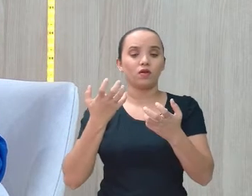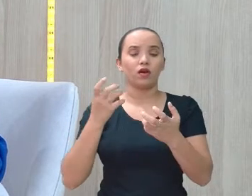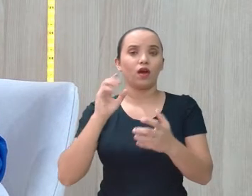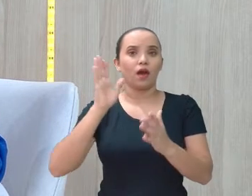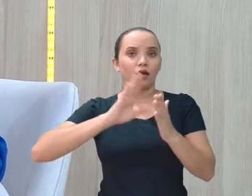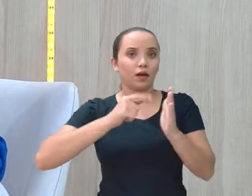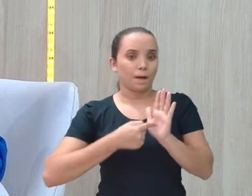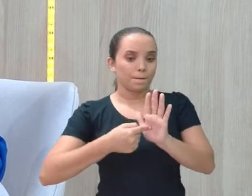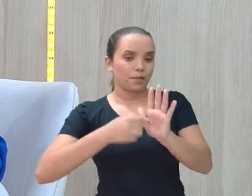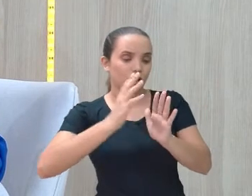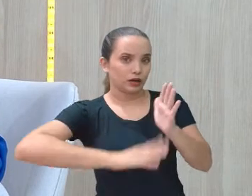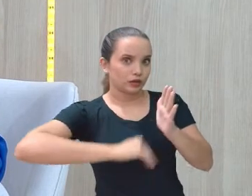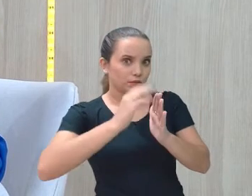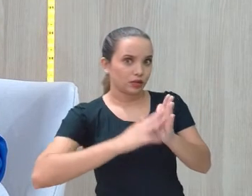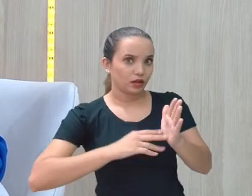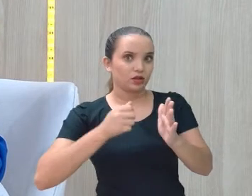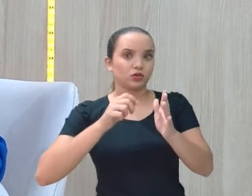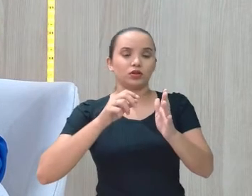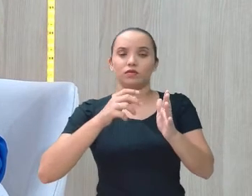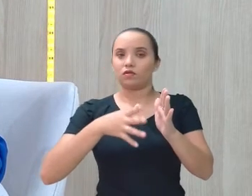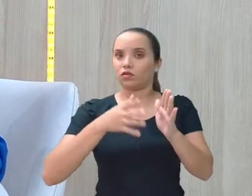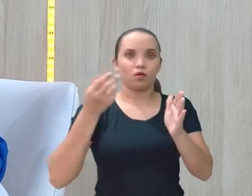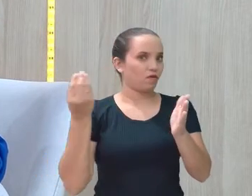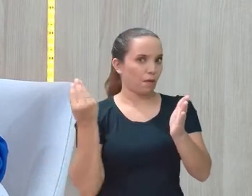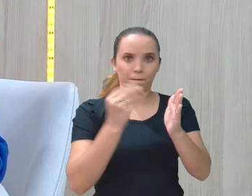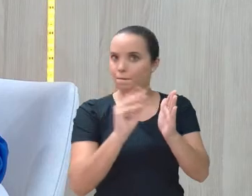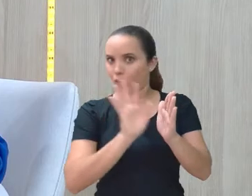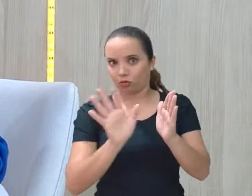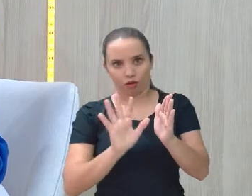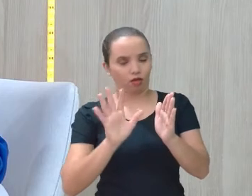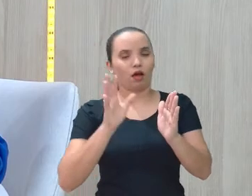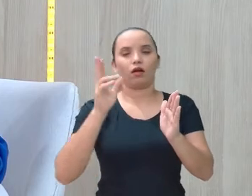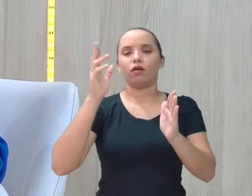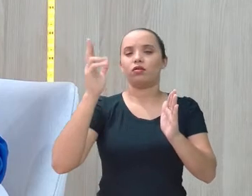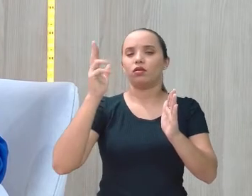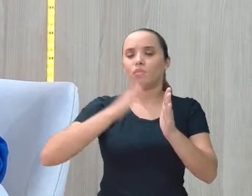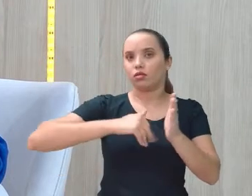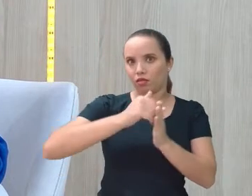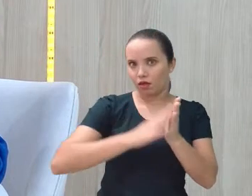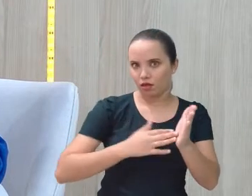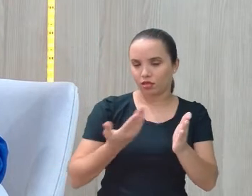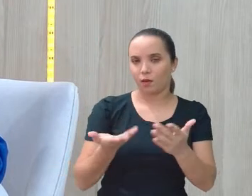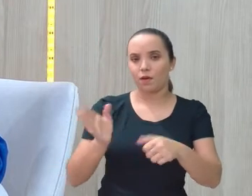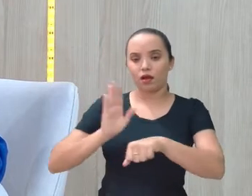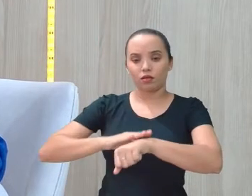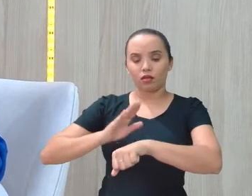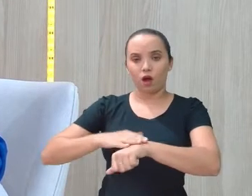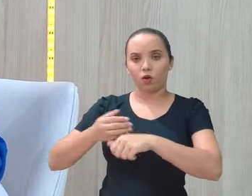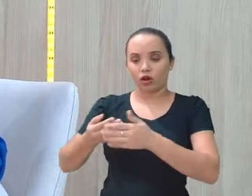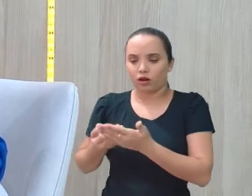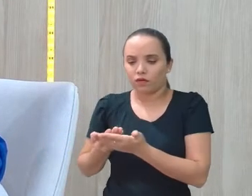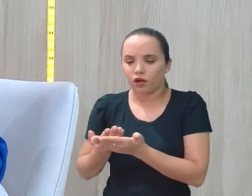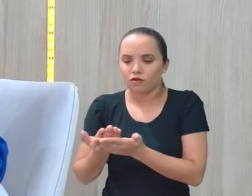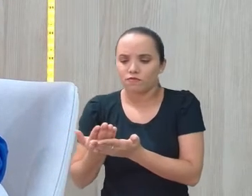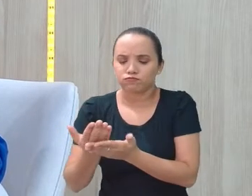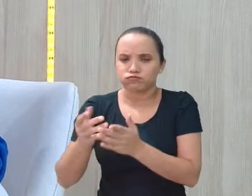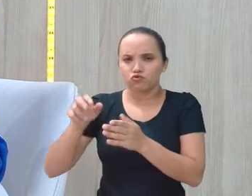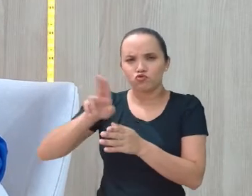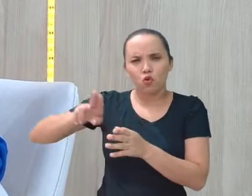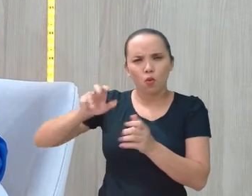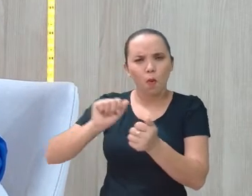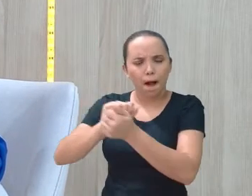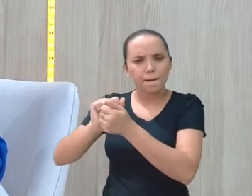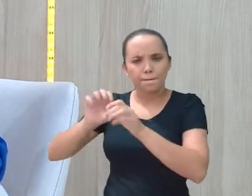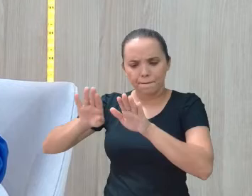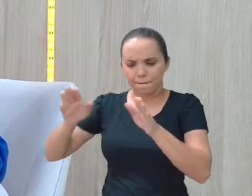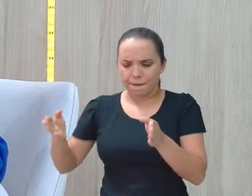é o que a gente vai deixar em branco, porque aí quando o revelador, junto com a luz,